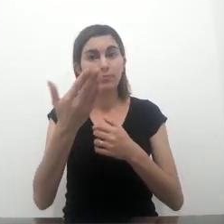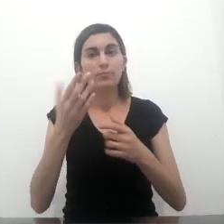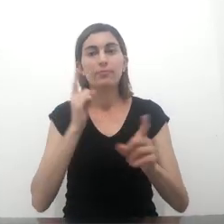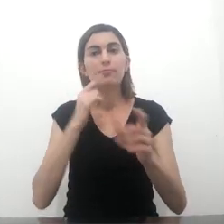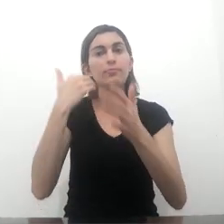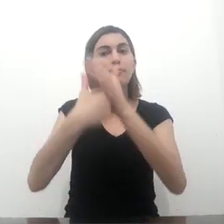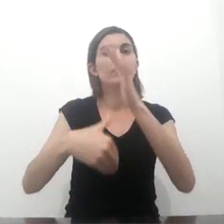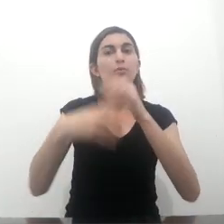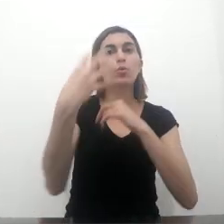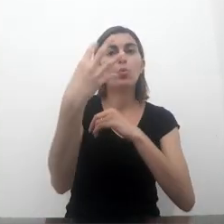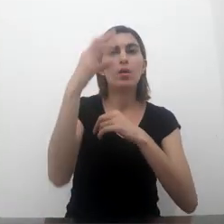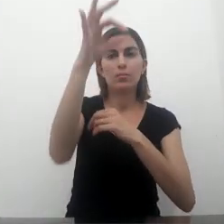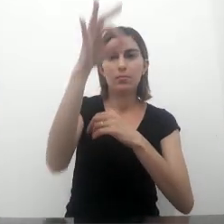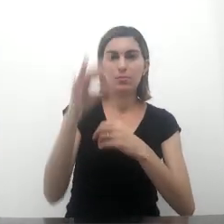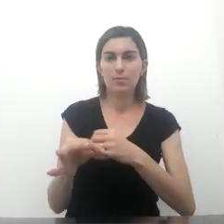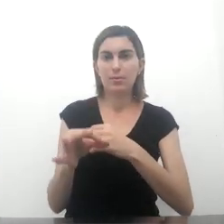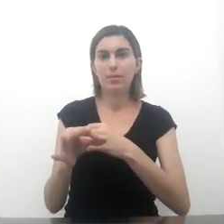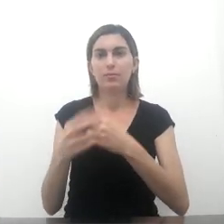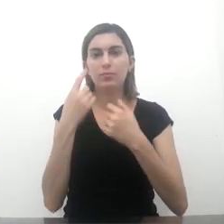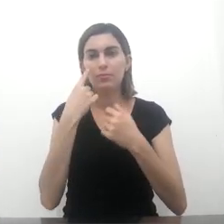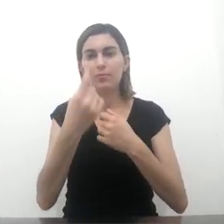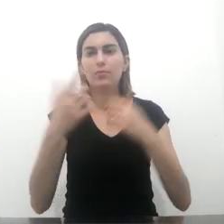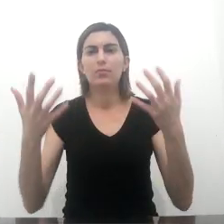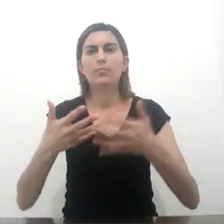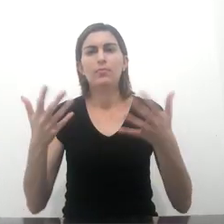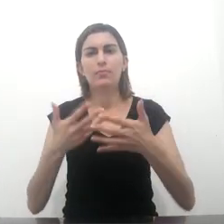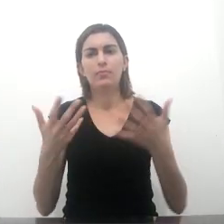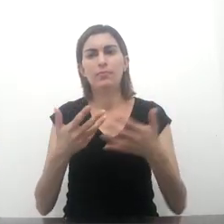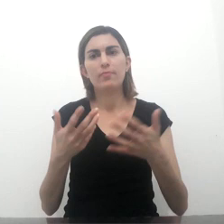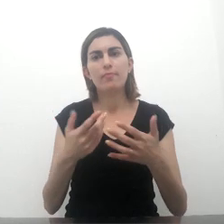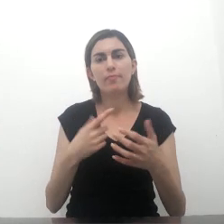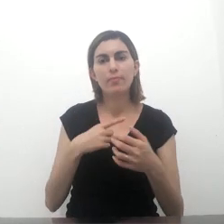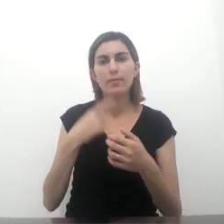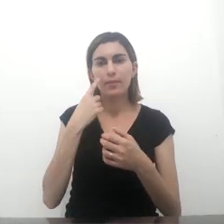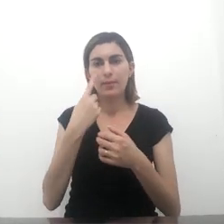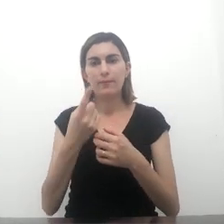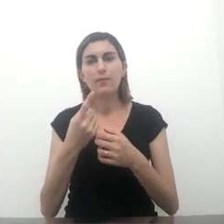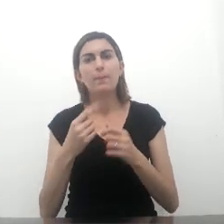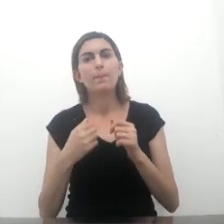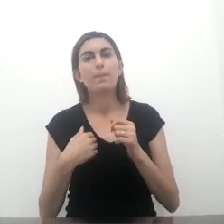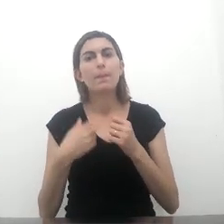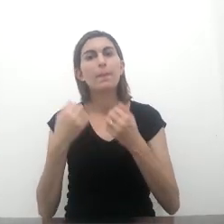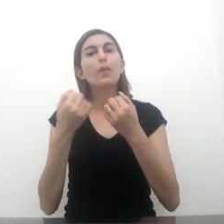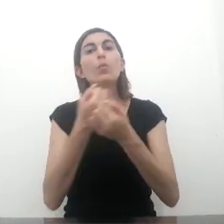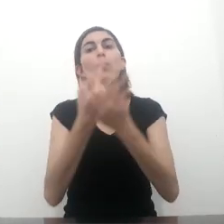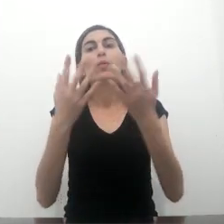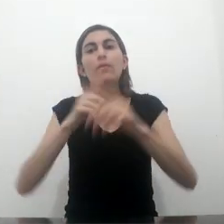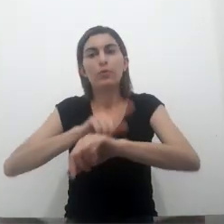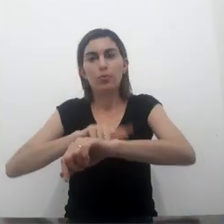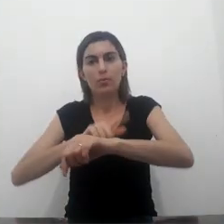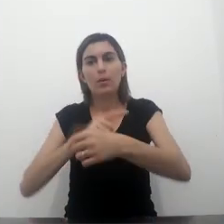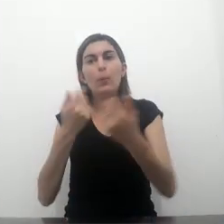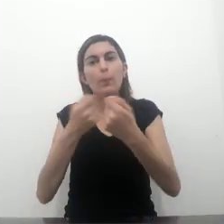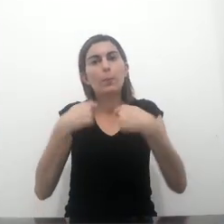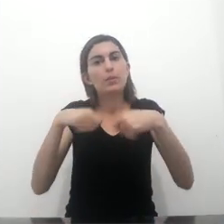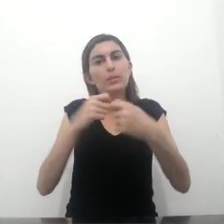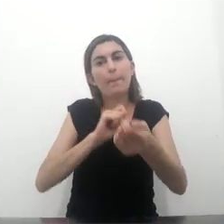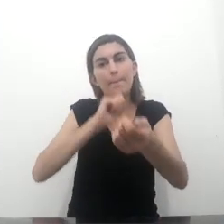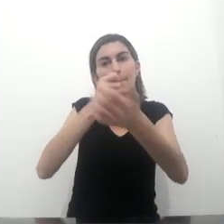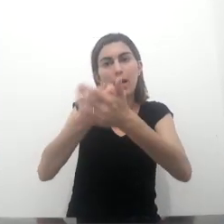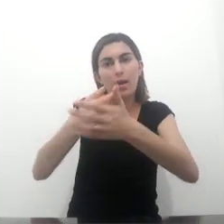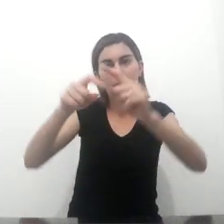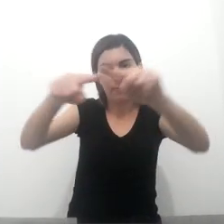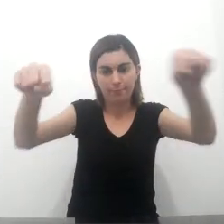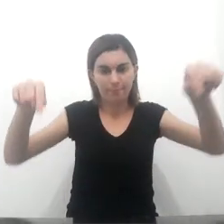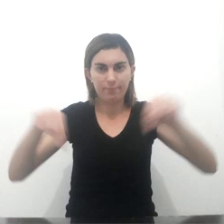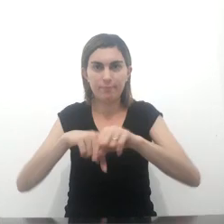ó, desconto de 4%. Veja agora na questão, na tela de vocês, o seguinte. Quanto devo pagar por